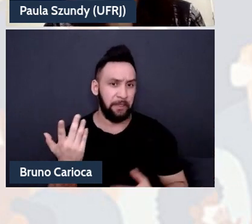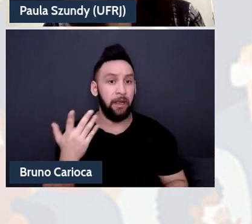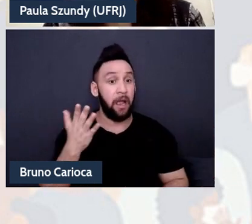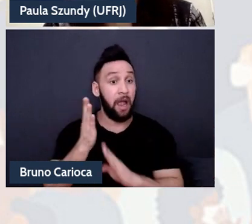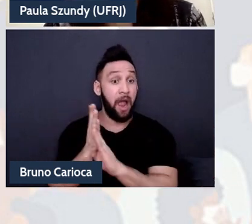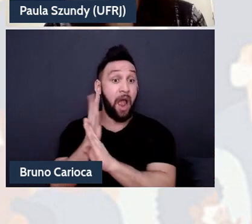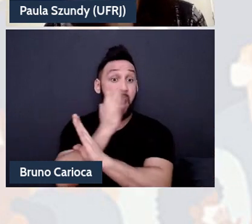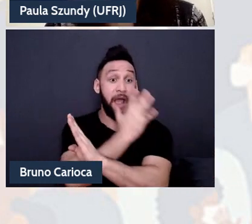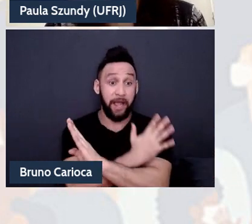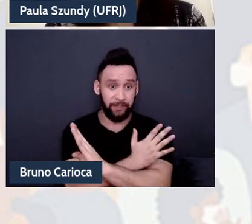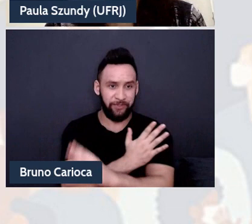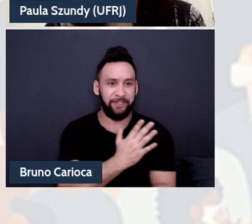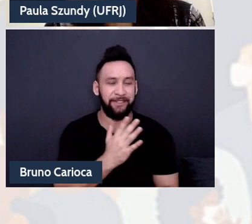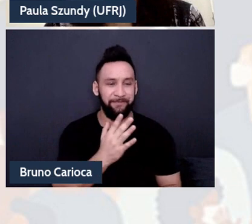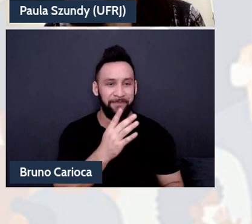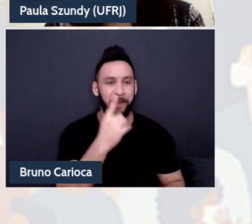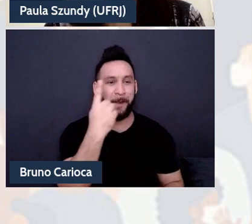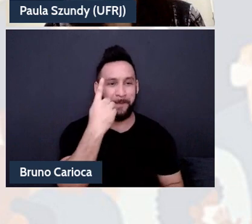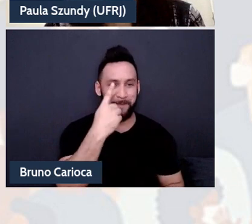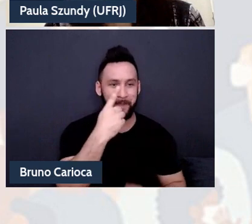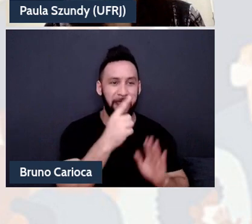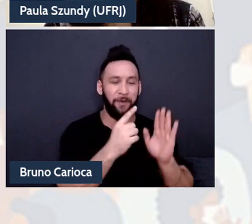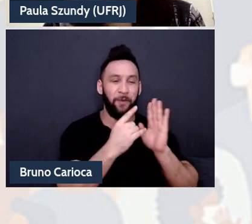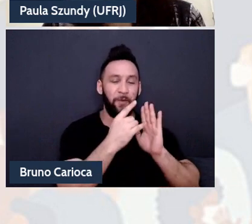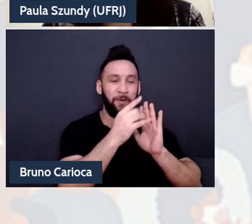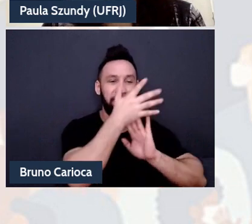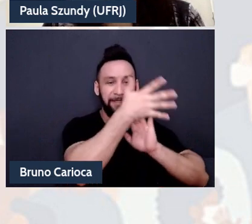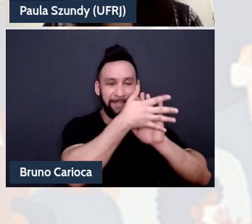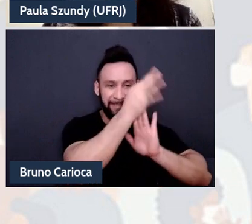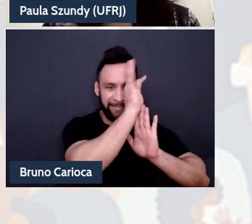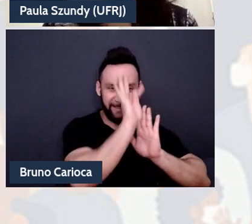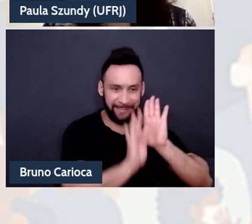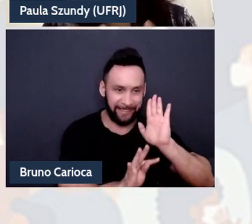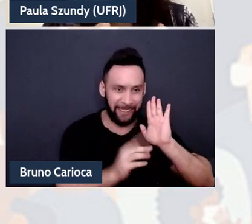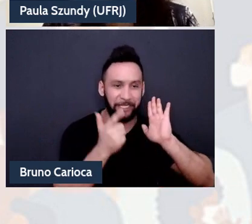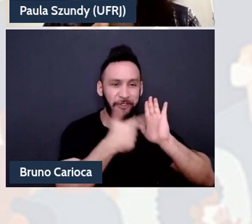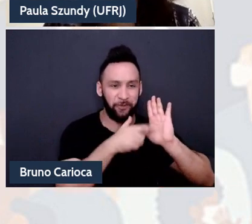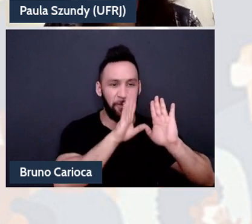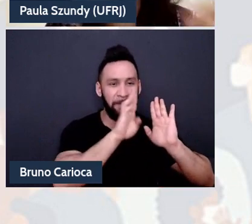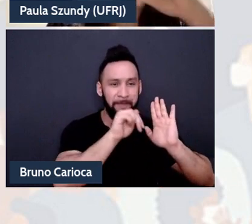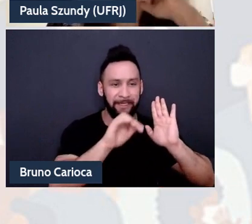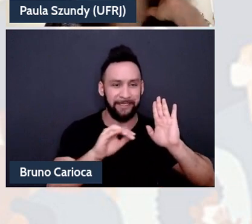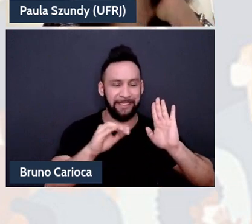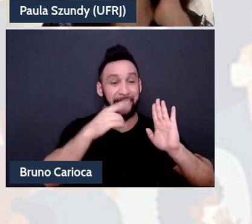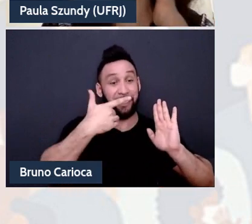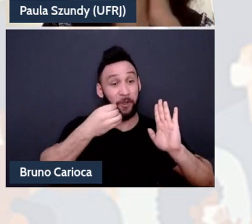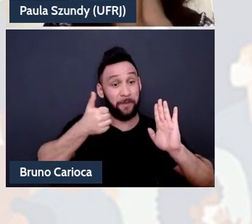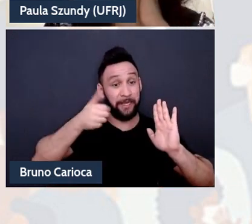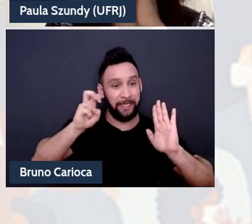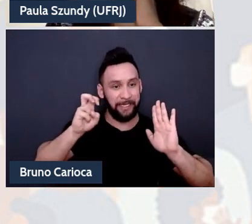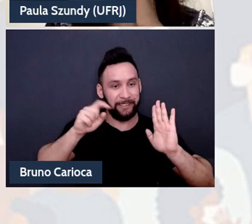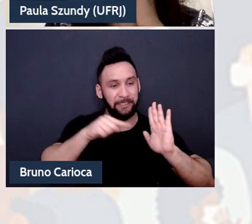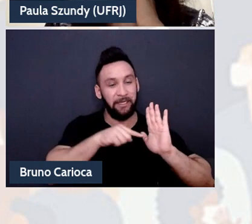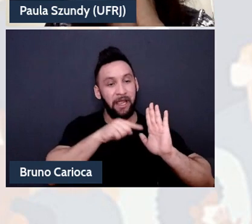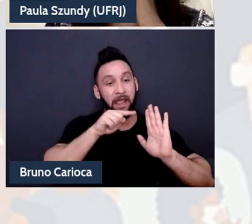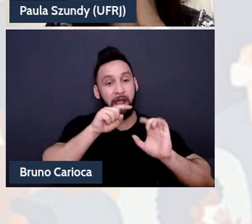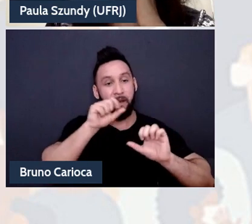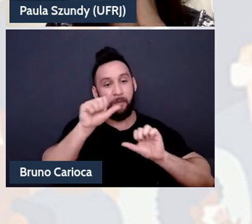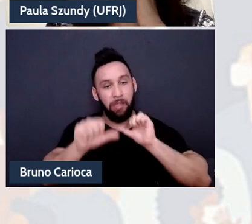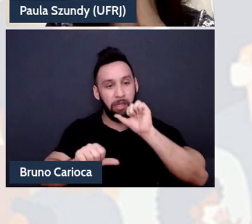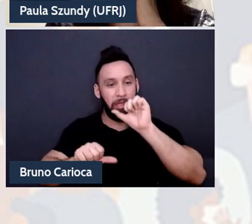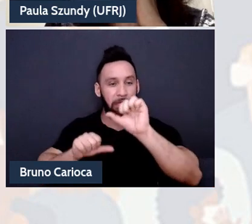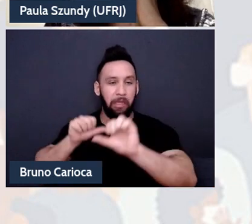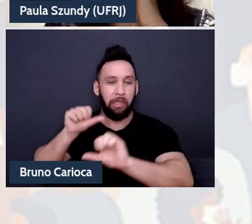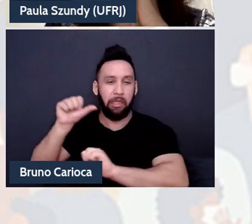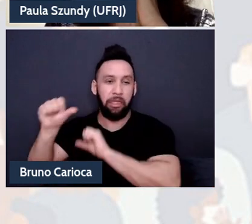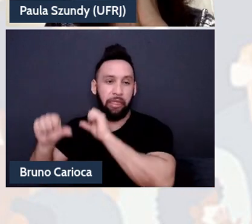primeira e segunda versões do documento, né? Isso já mostra uma guinada, né, para o monolinguismo,